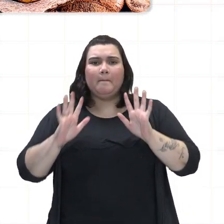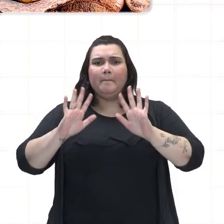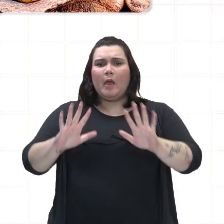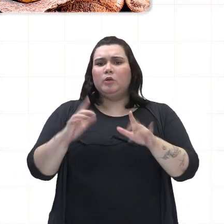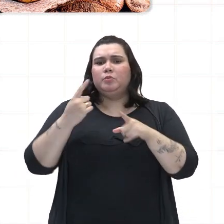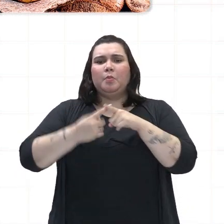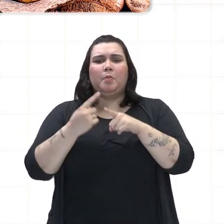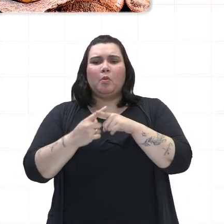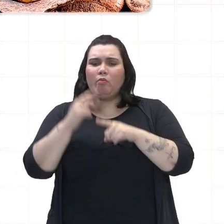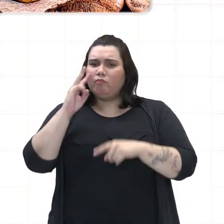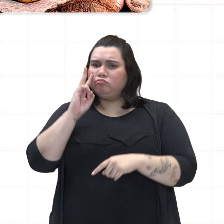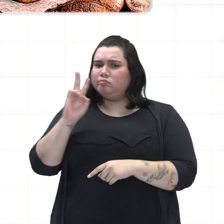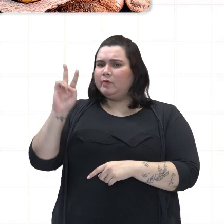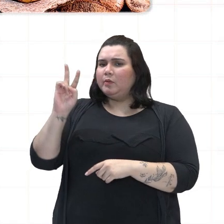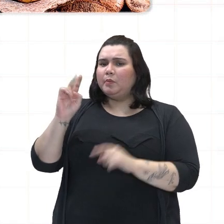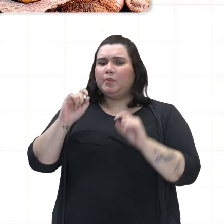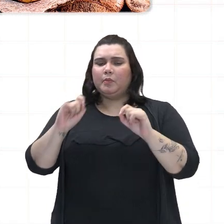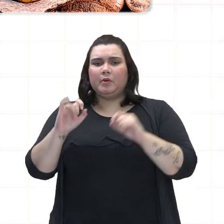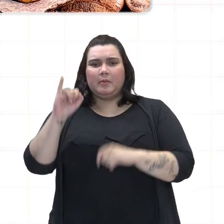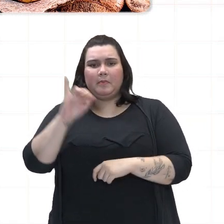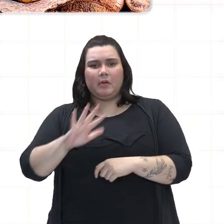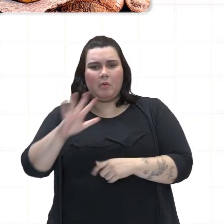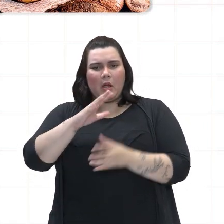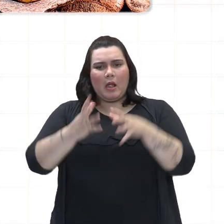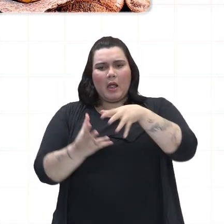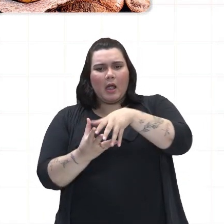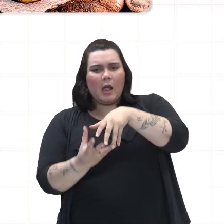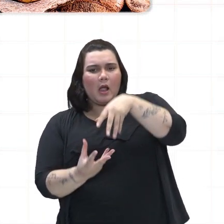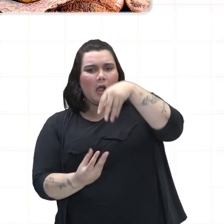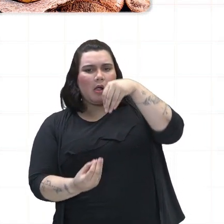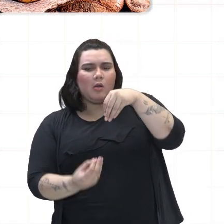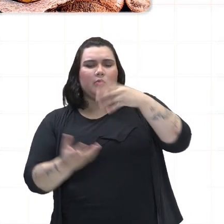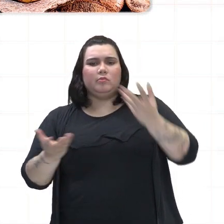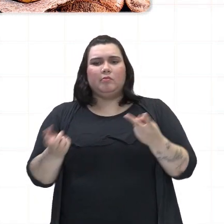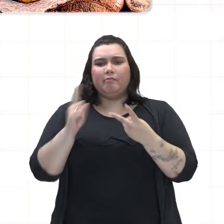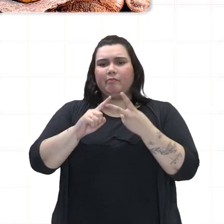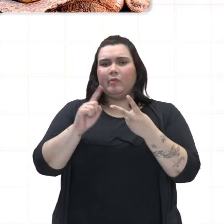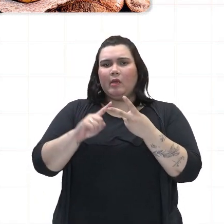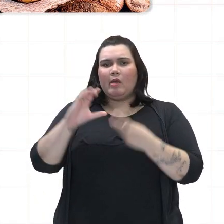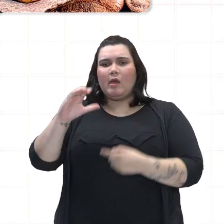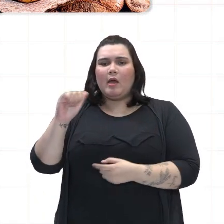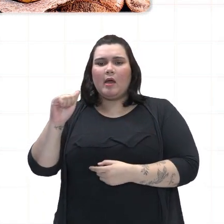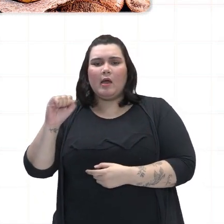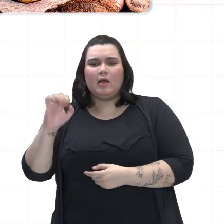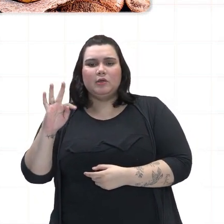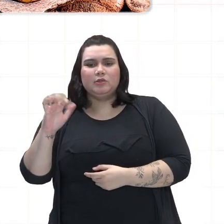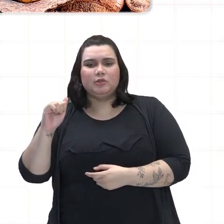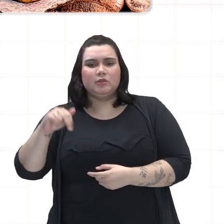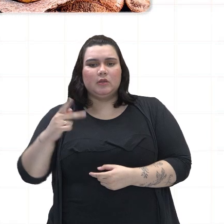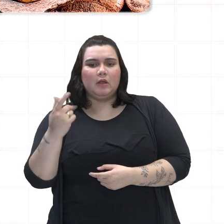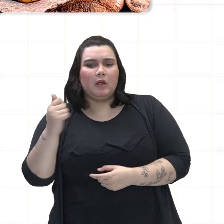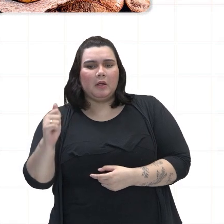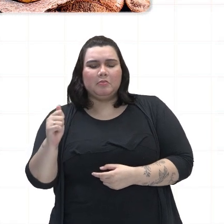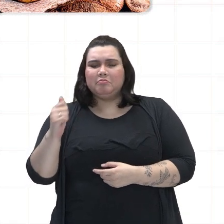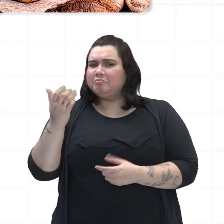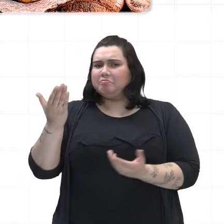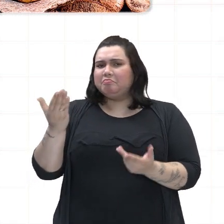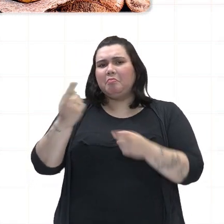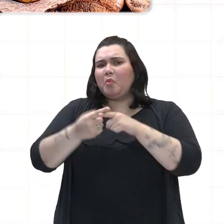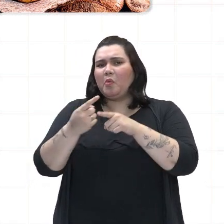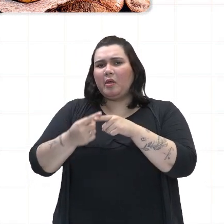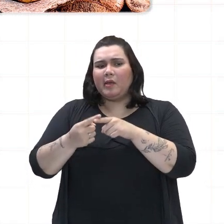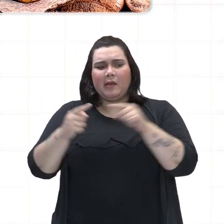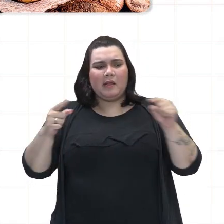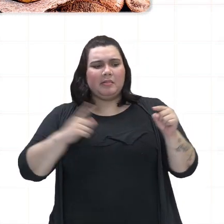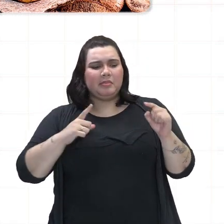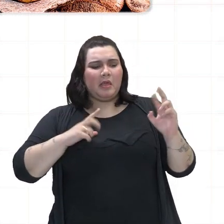que eu estou vendo aí imagem de cacau, imagem de castanha? Por que está essas imagens aí se o senhor está falando de